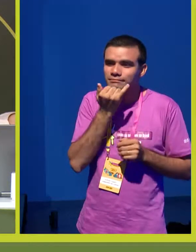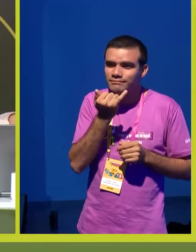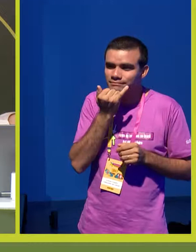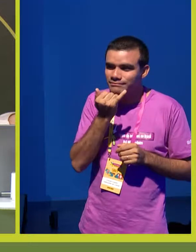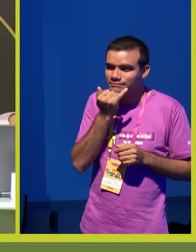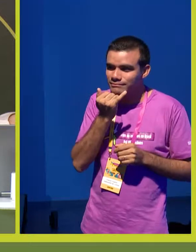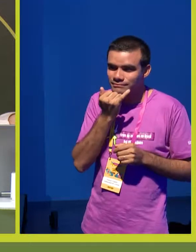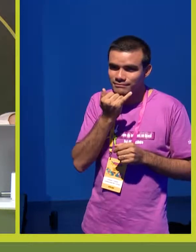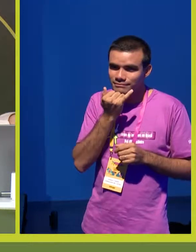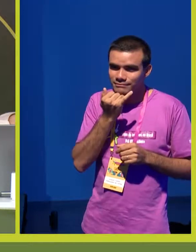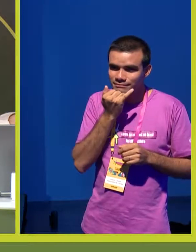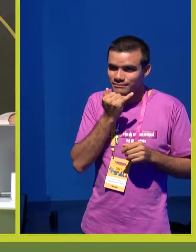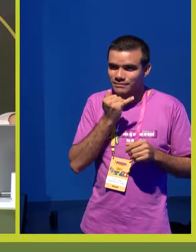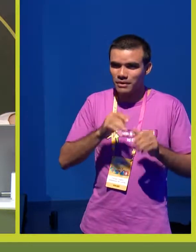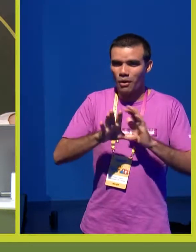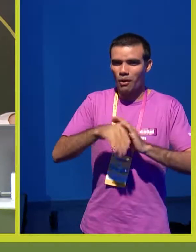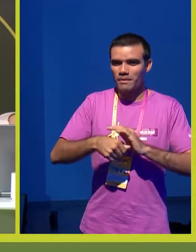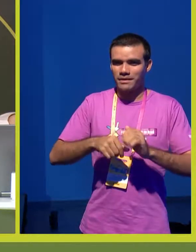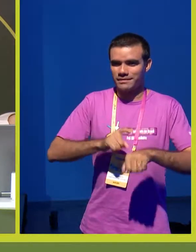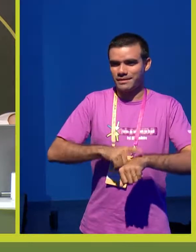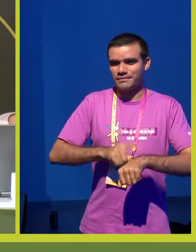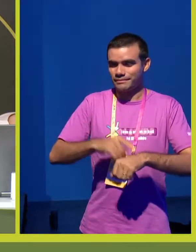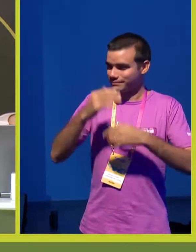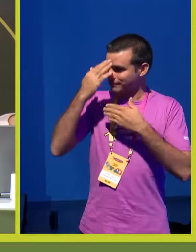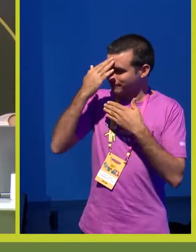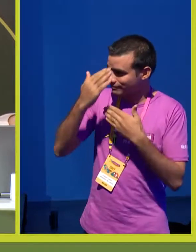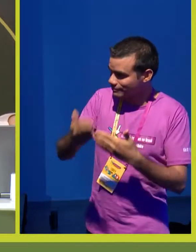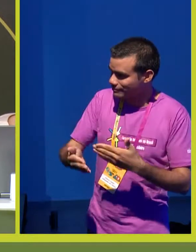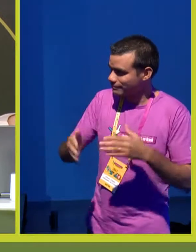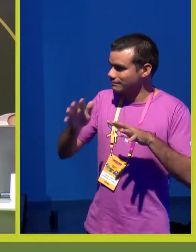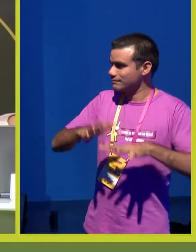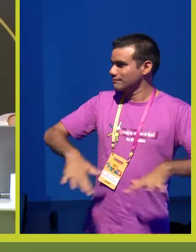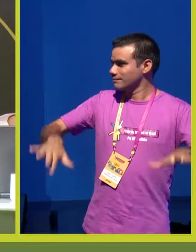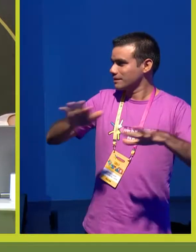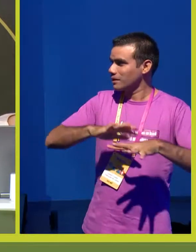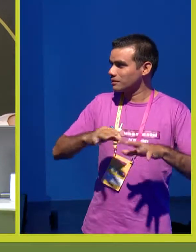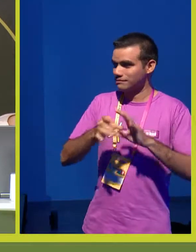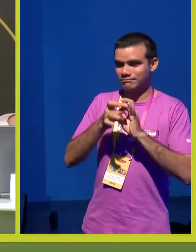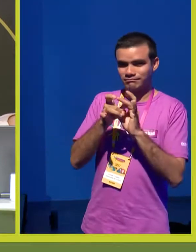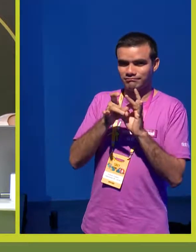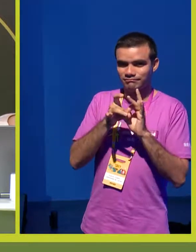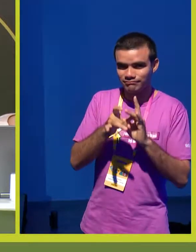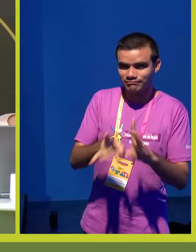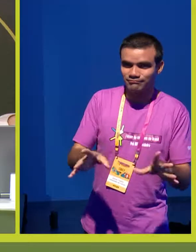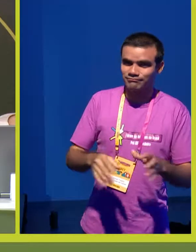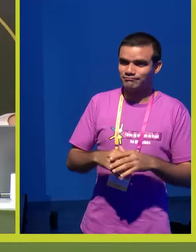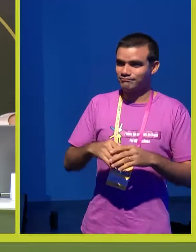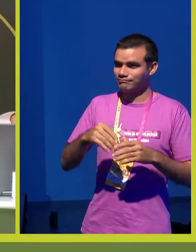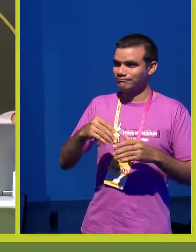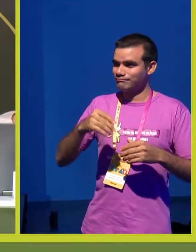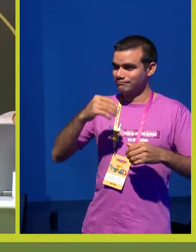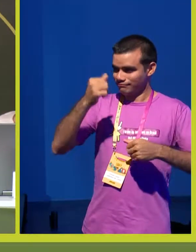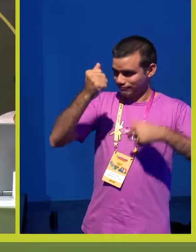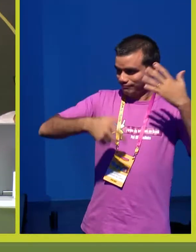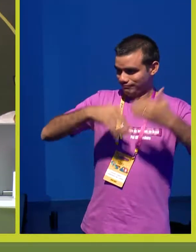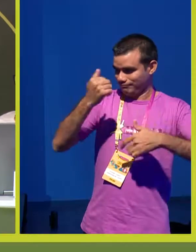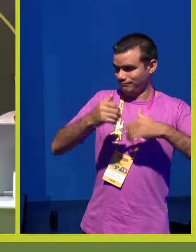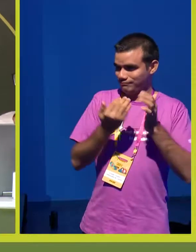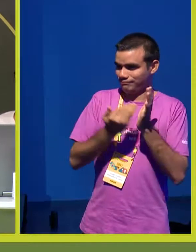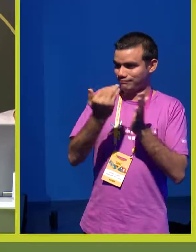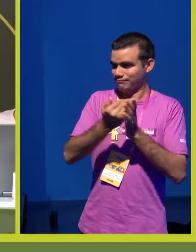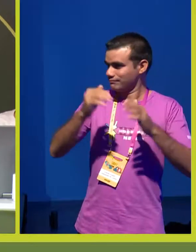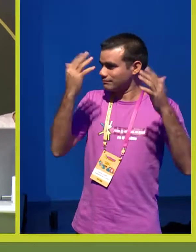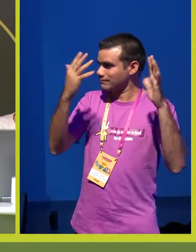uma grande parte do tempo, eu agradeço a todo mundo e fico com as ordens no final para eventual debate. Obrigado.